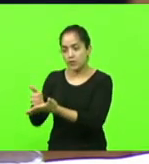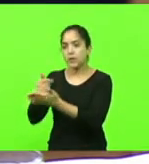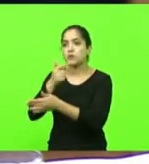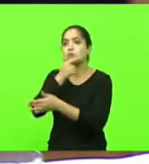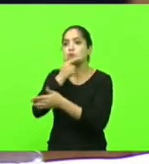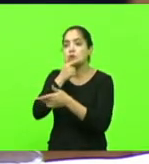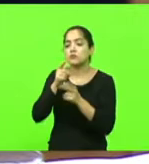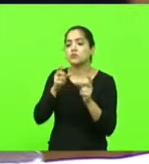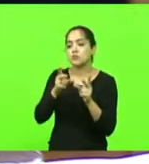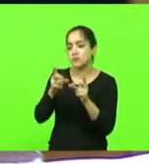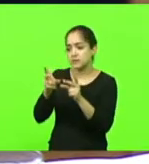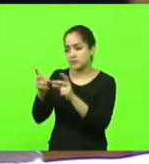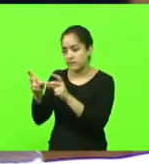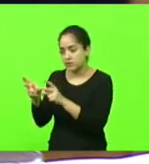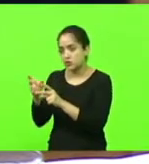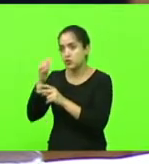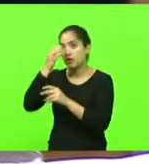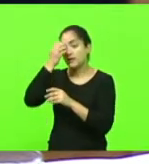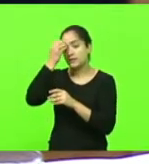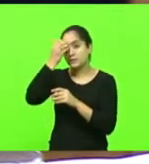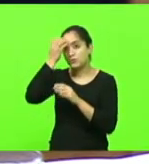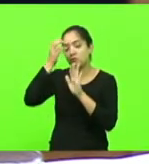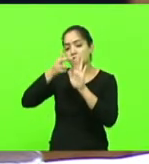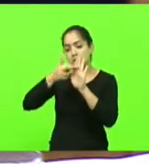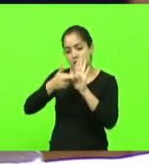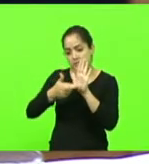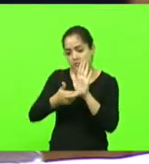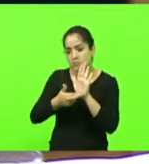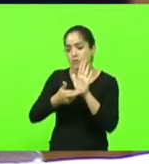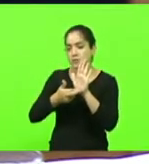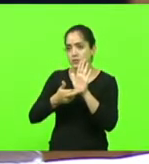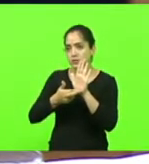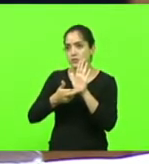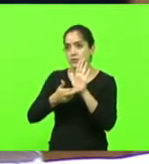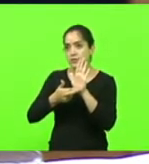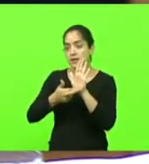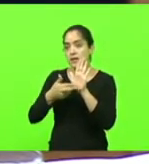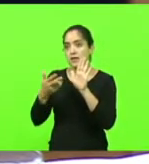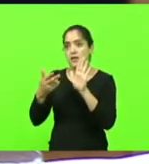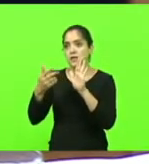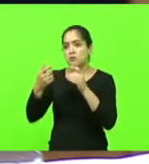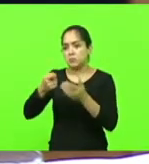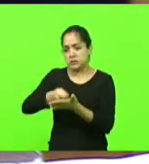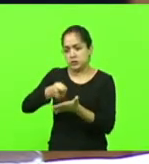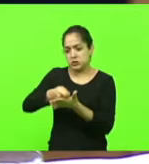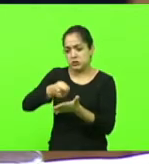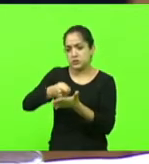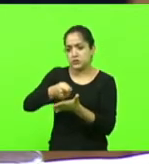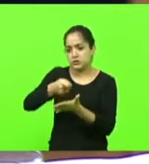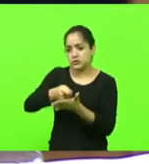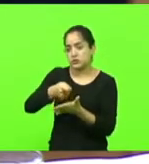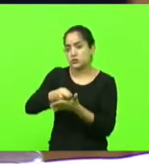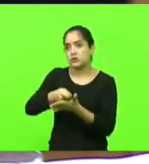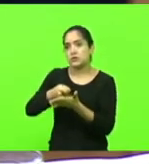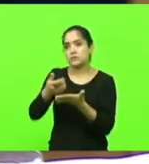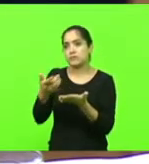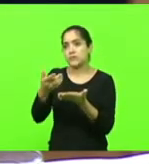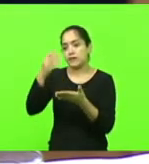vendido dentro das normas, de princípios de razoabilidade. Não precisa exigir, exigir, exigir, exigir, até ele